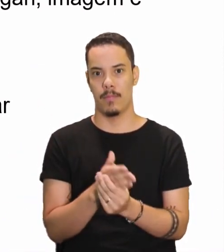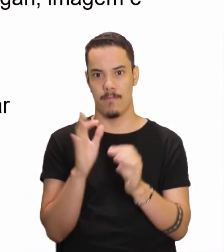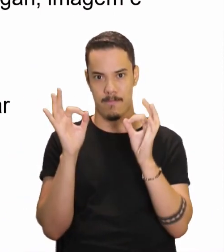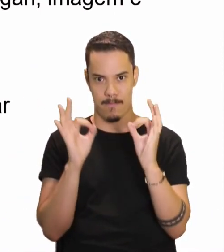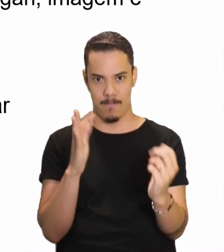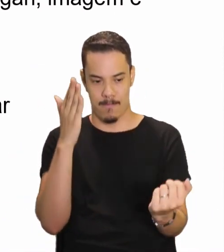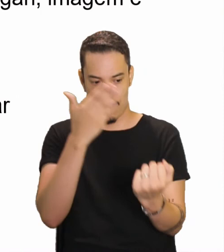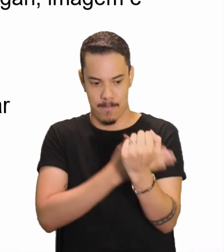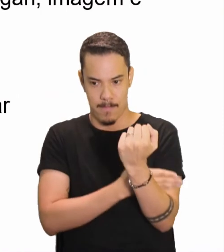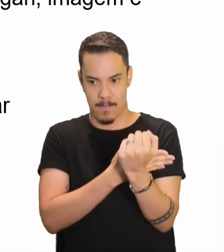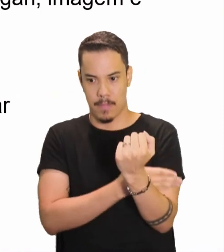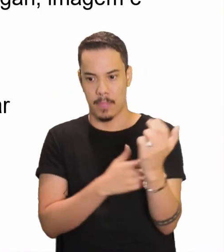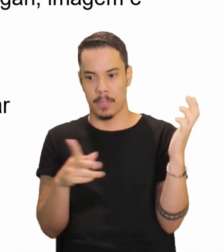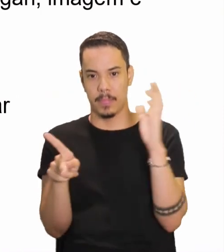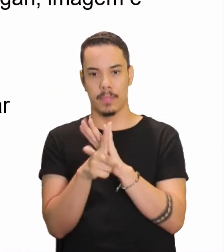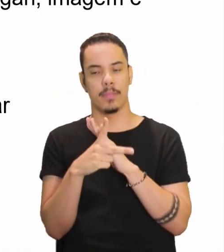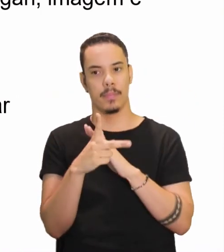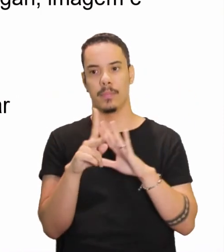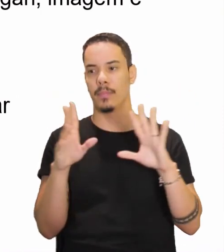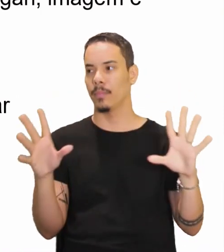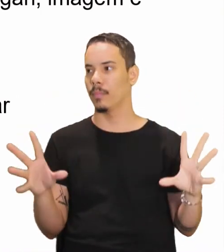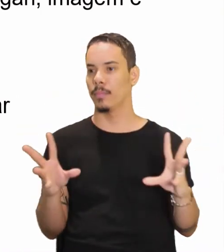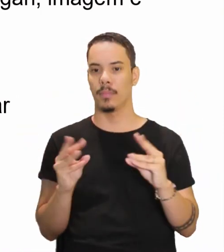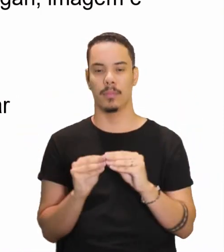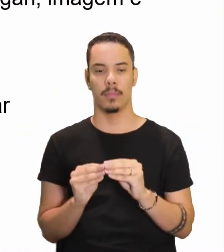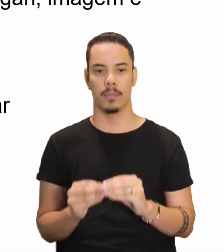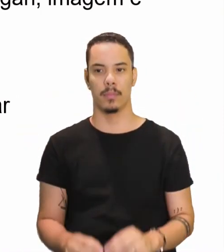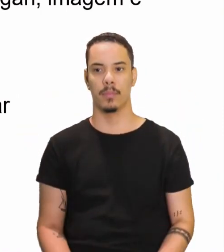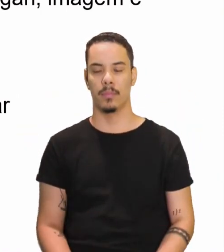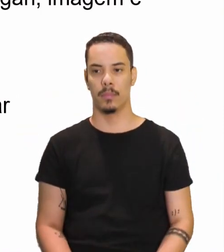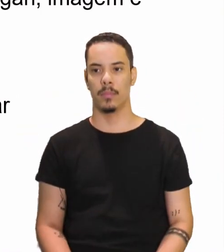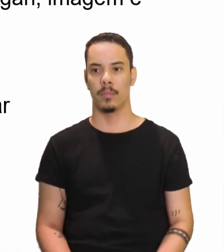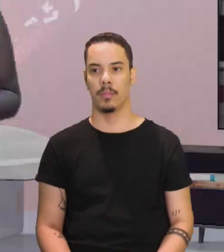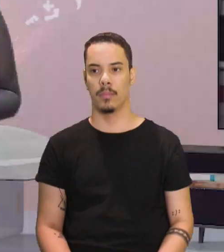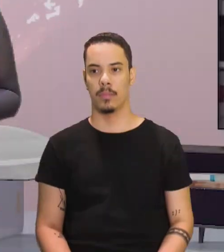bem, estudante! E é isso, tá? Vamos